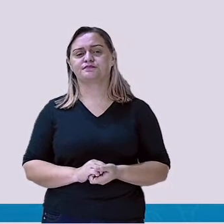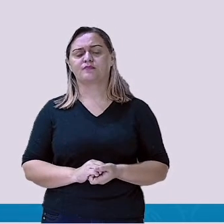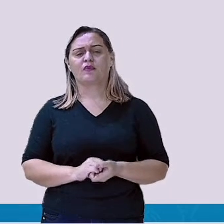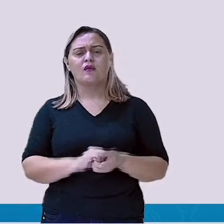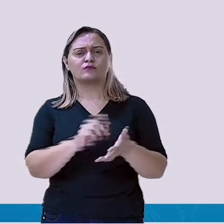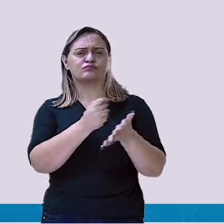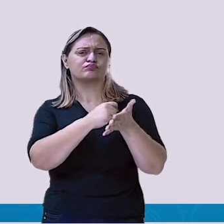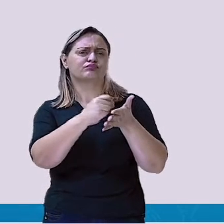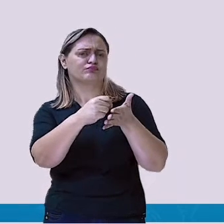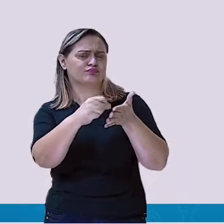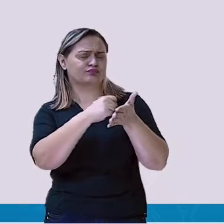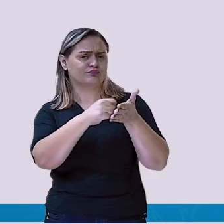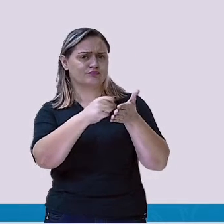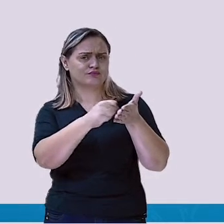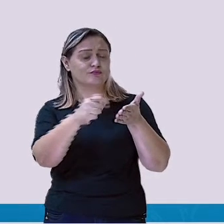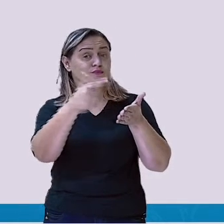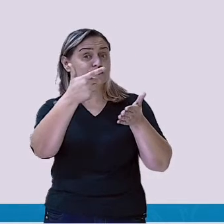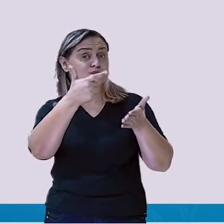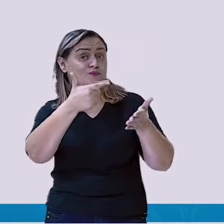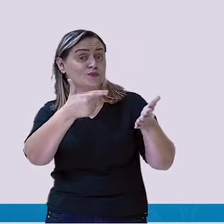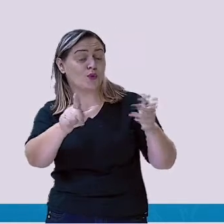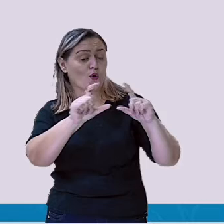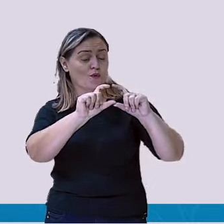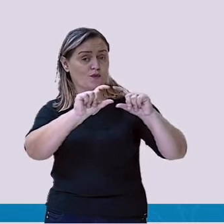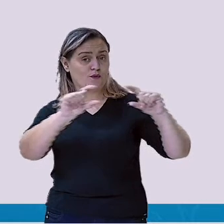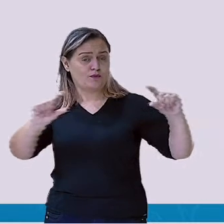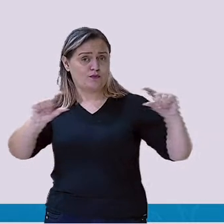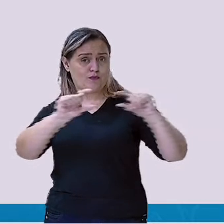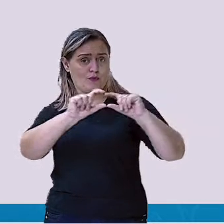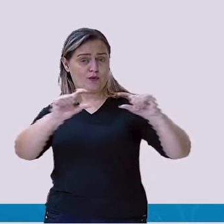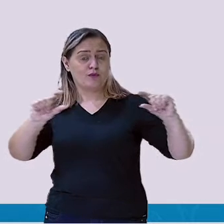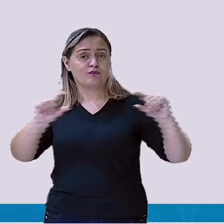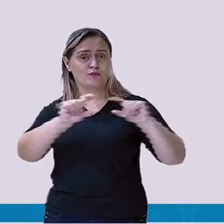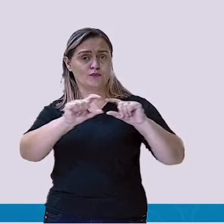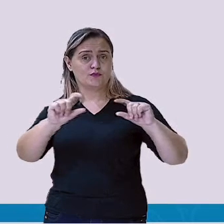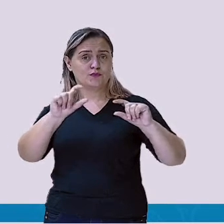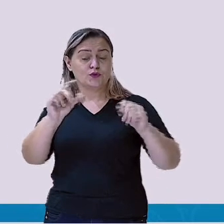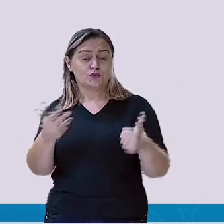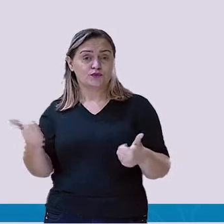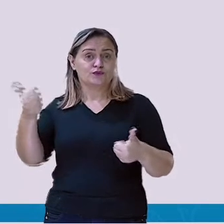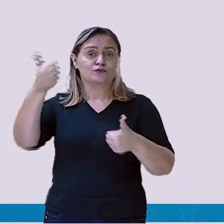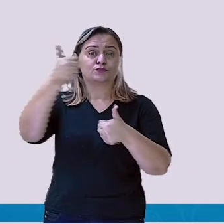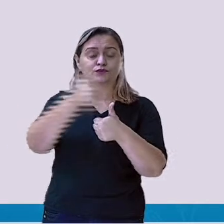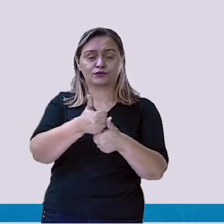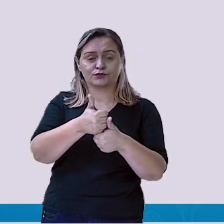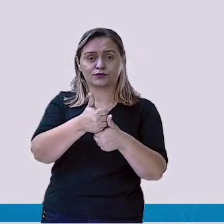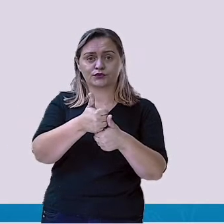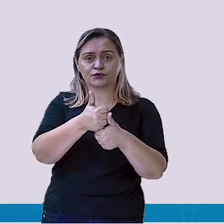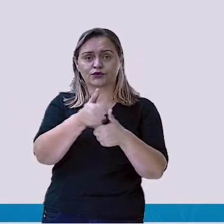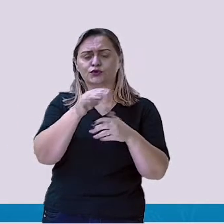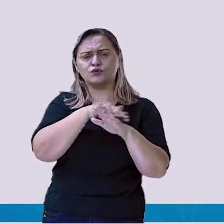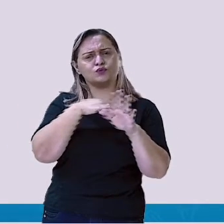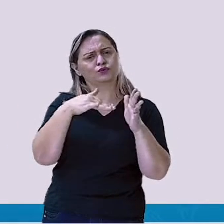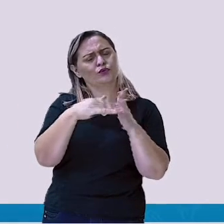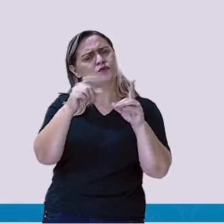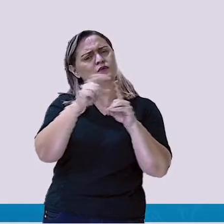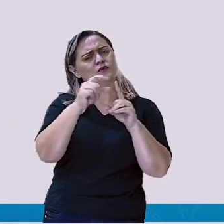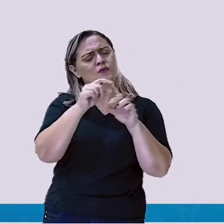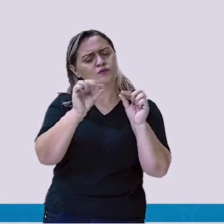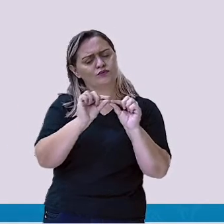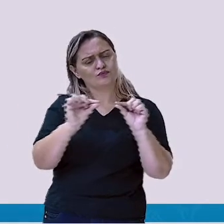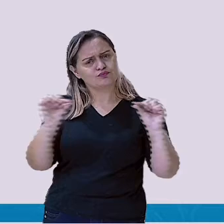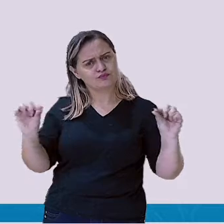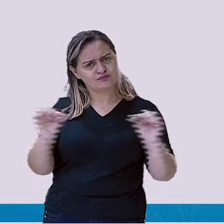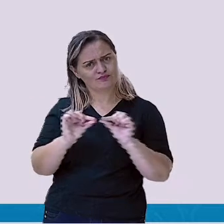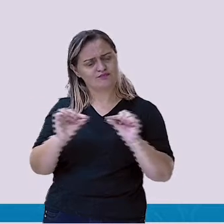Reescreva as frases de forma clara, substituindo as palavras grifadas pelos sinônimos escritos abaixo.